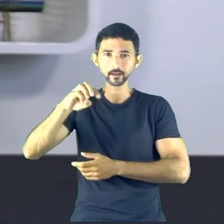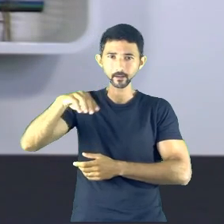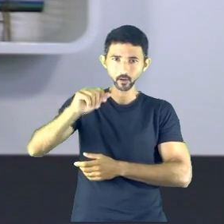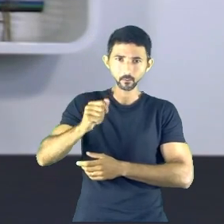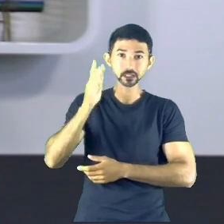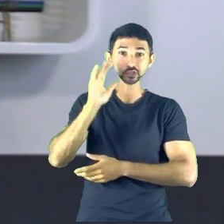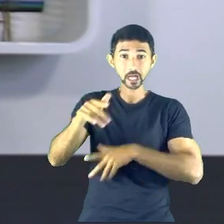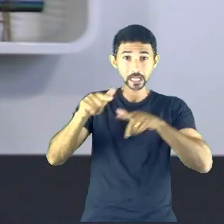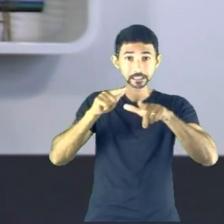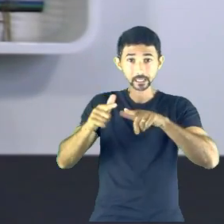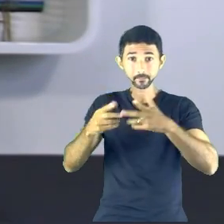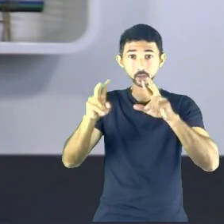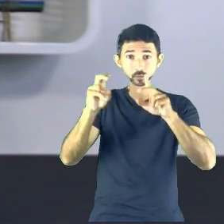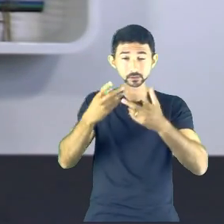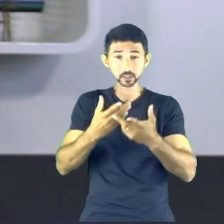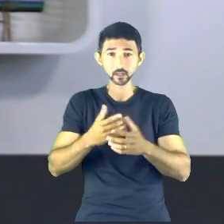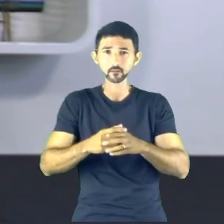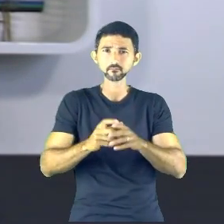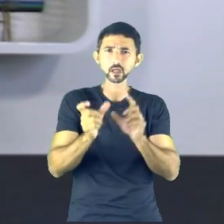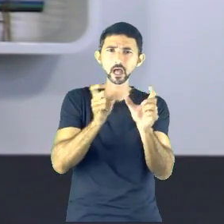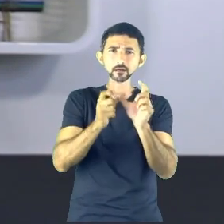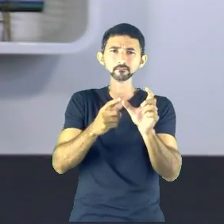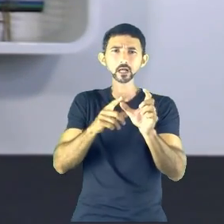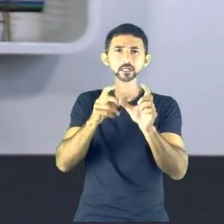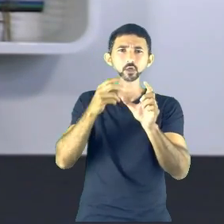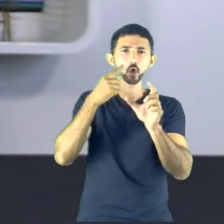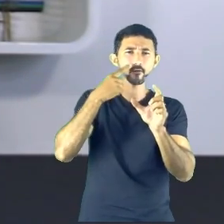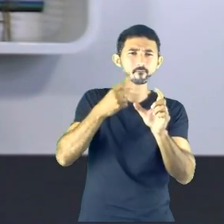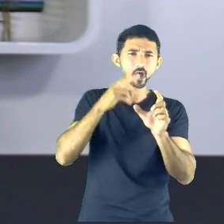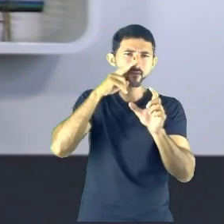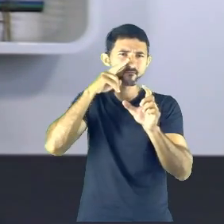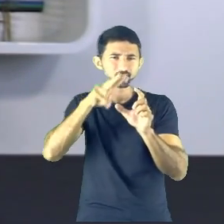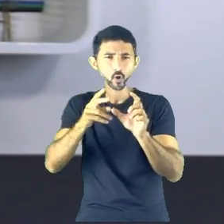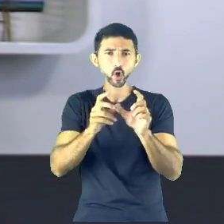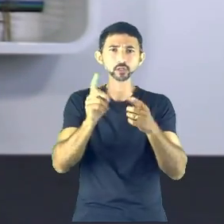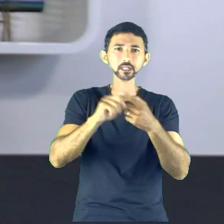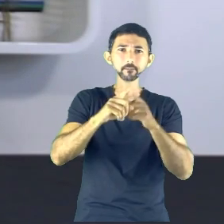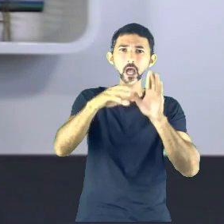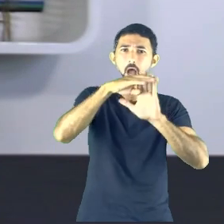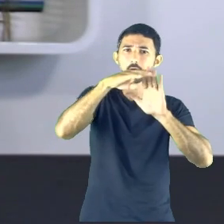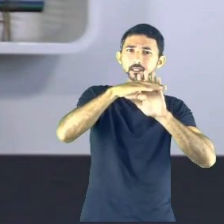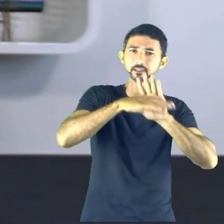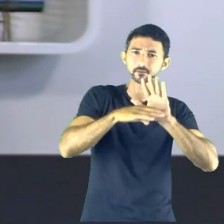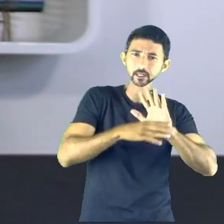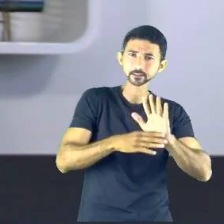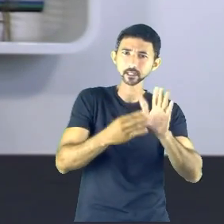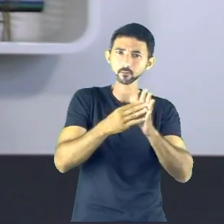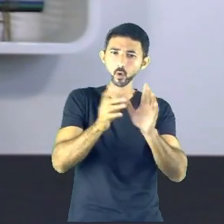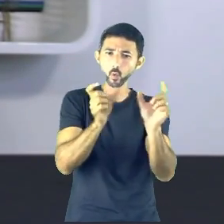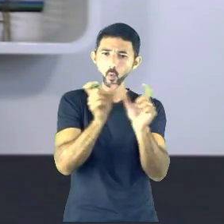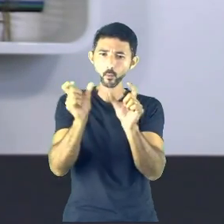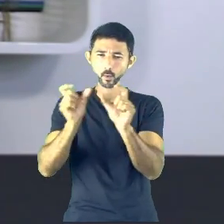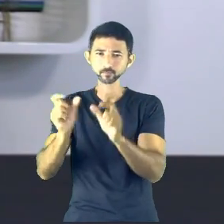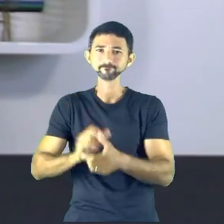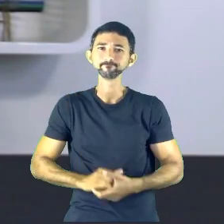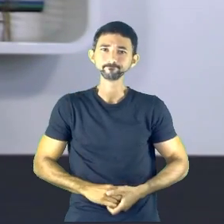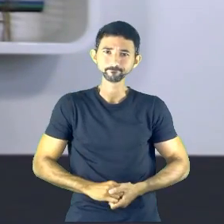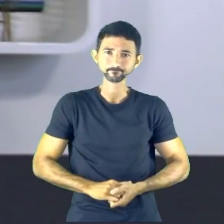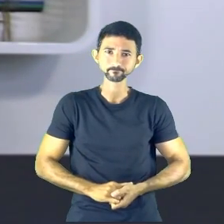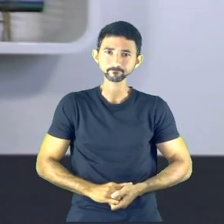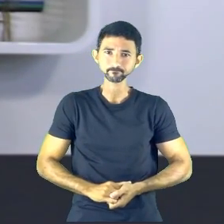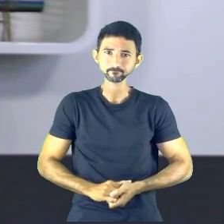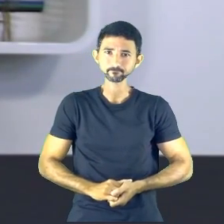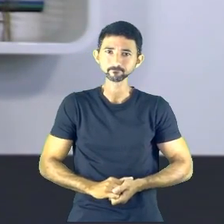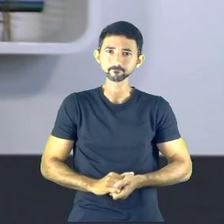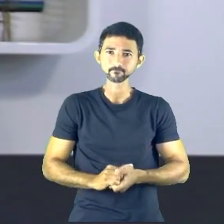já na semana passada já trabalhou com vocês a sílaba tônica, já falou com vocês também sobre a classificação das palavras de acordo com a posição